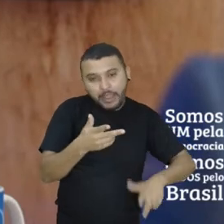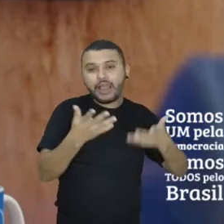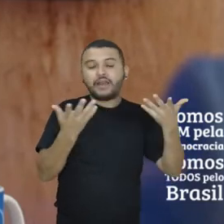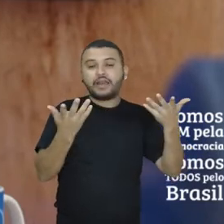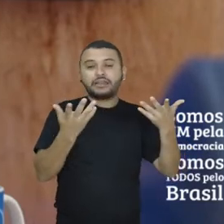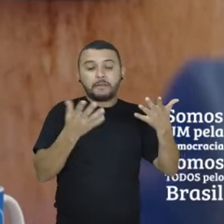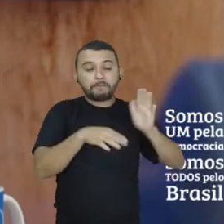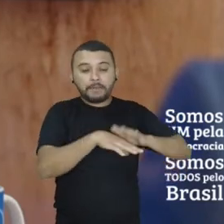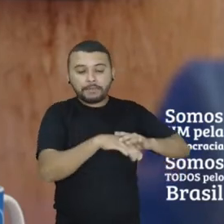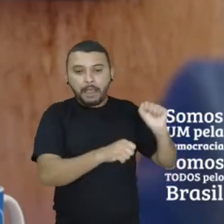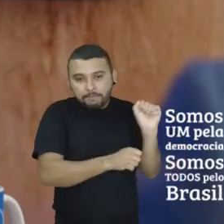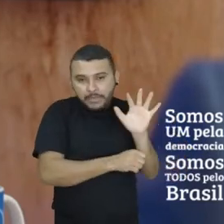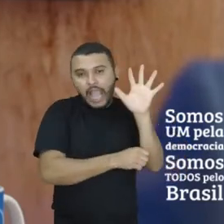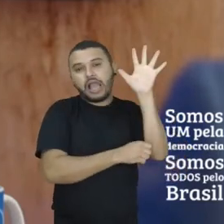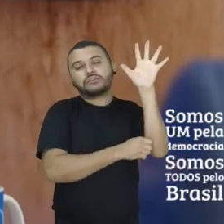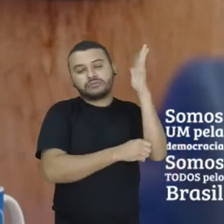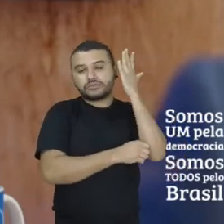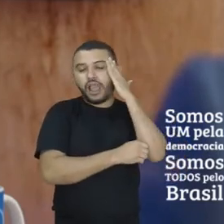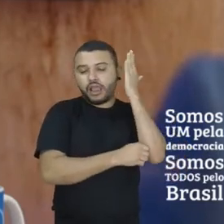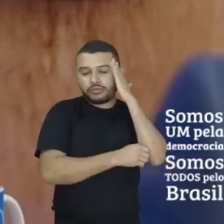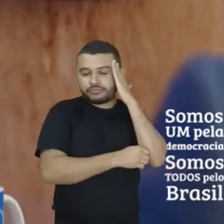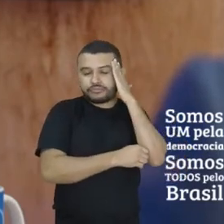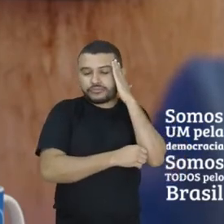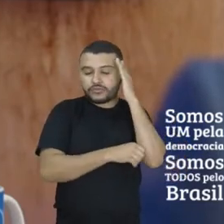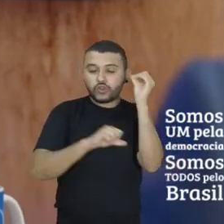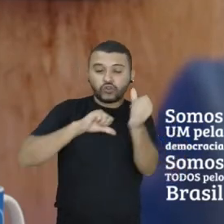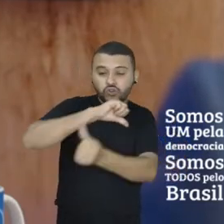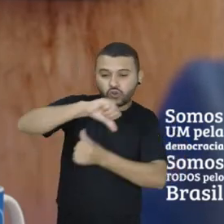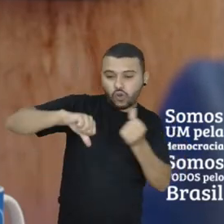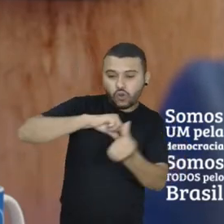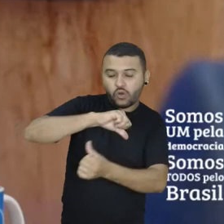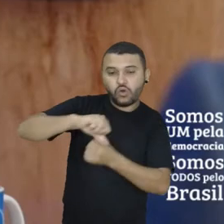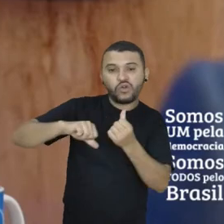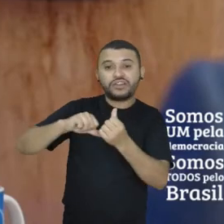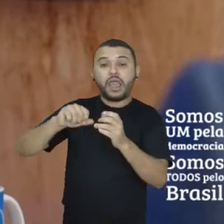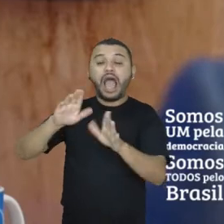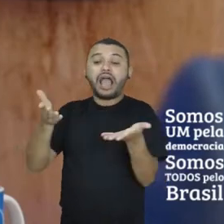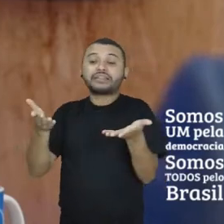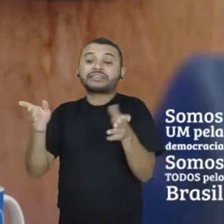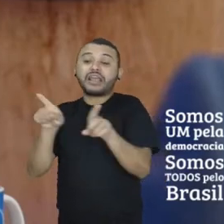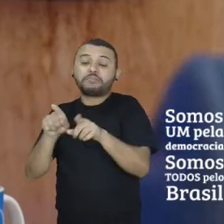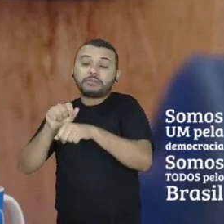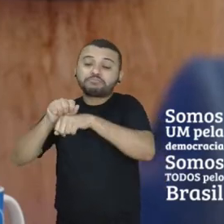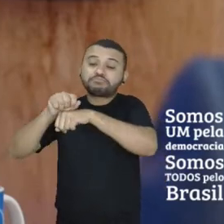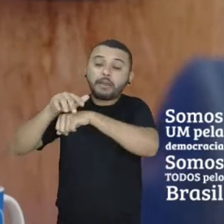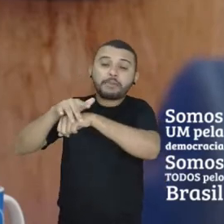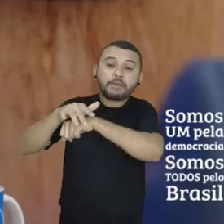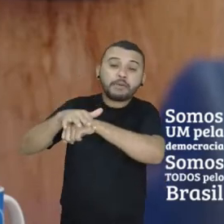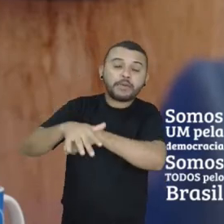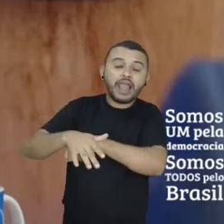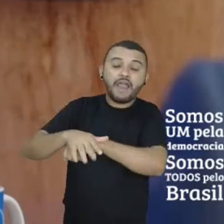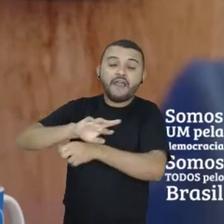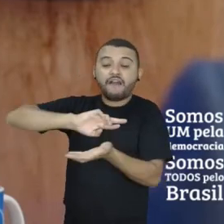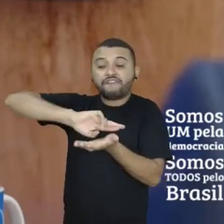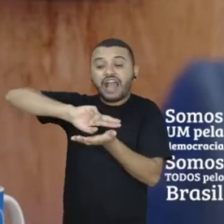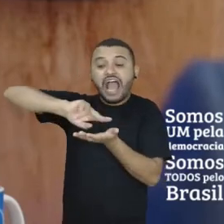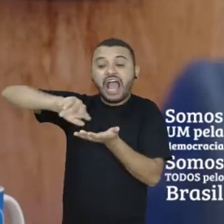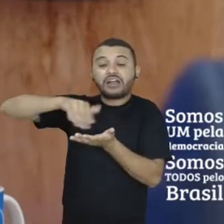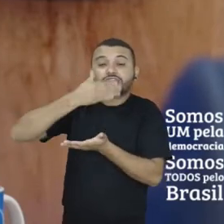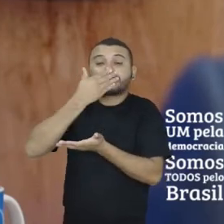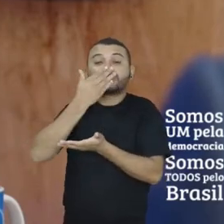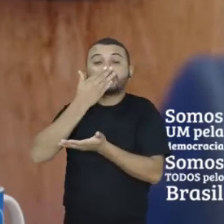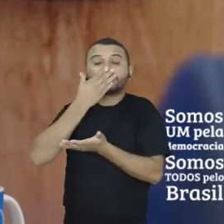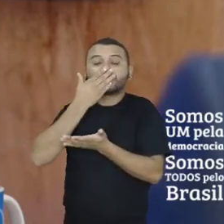custa mais caro. Então, mudança demográfica, mudança epidemiológica, o tipo de doença. Você tem